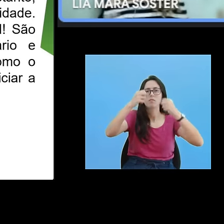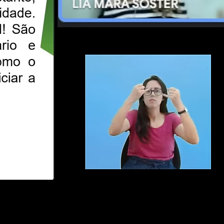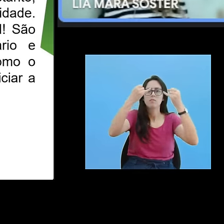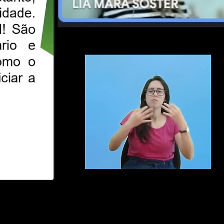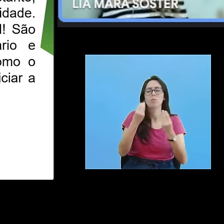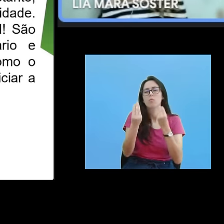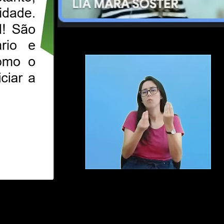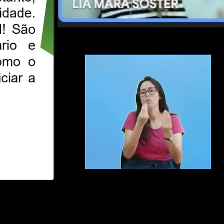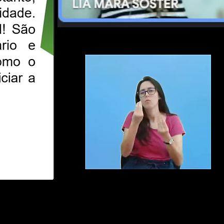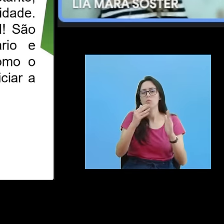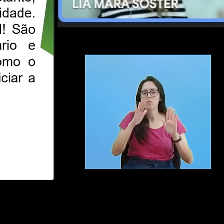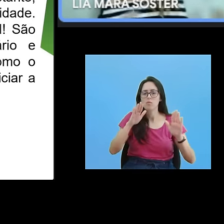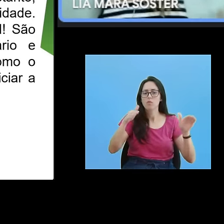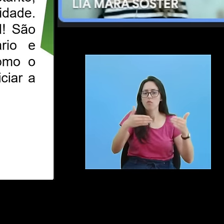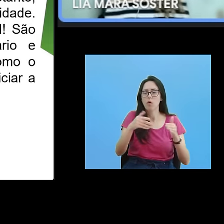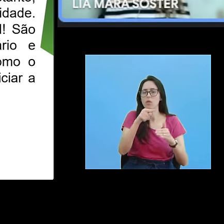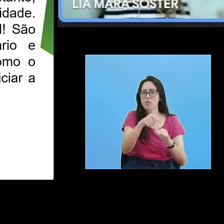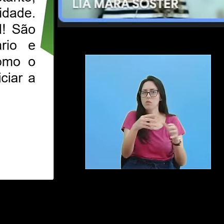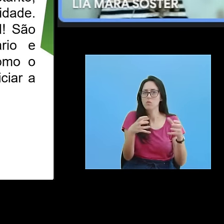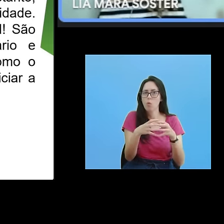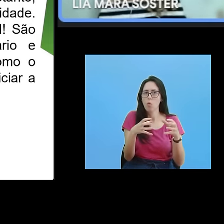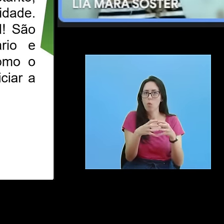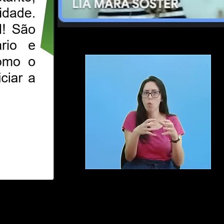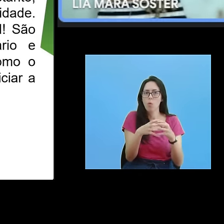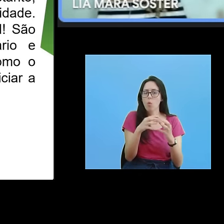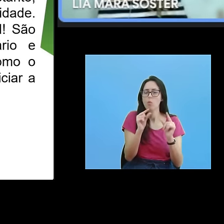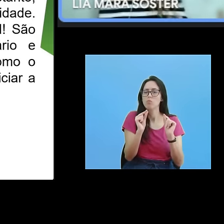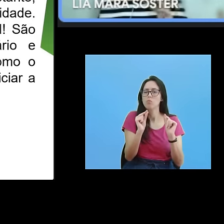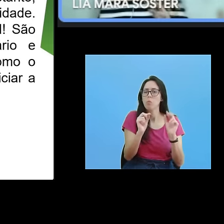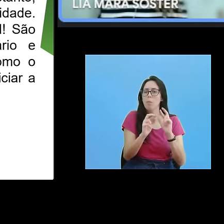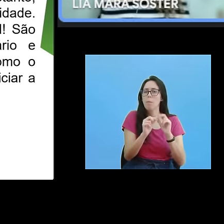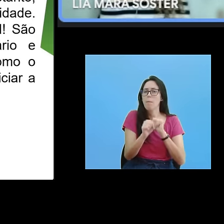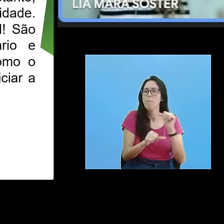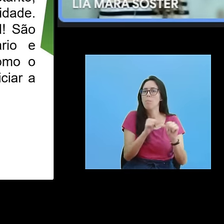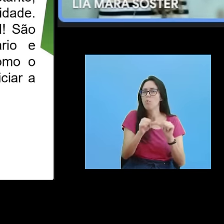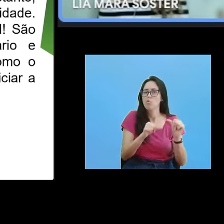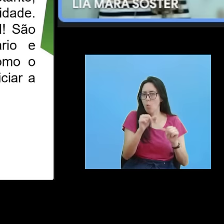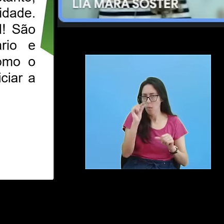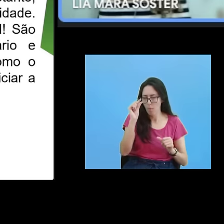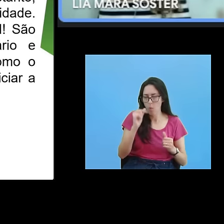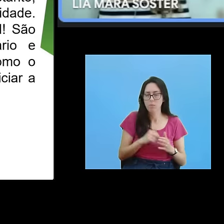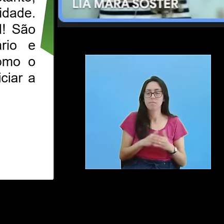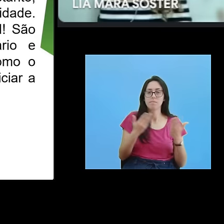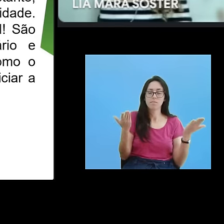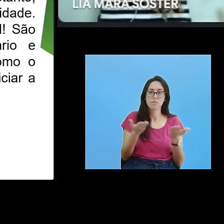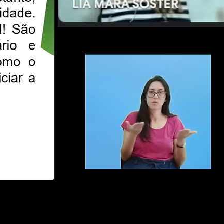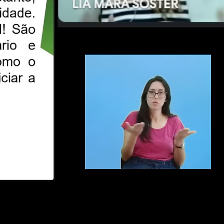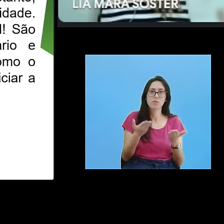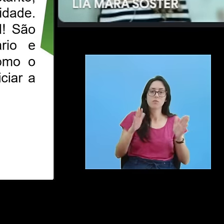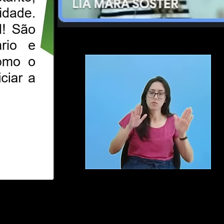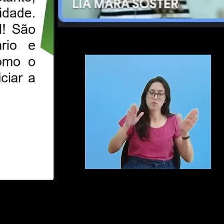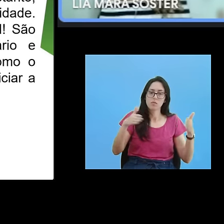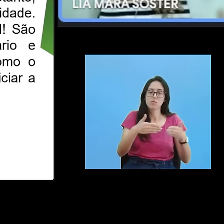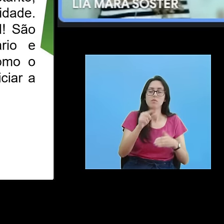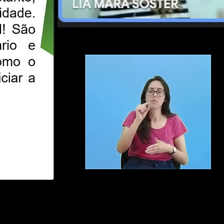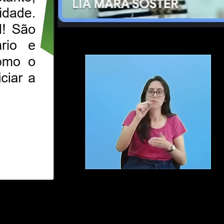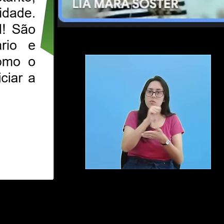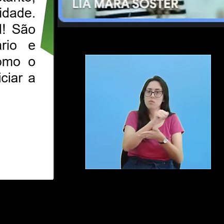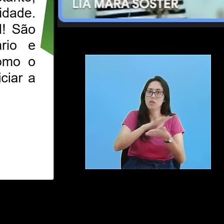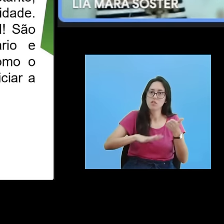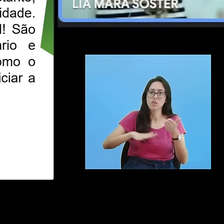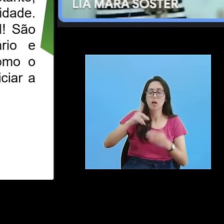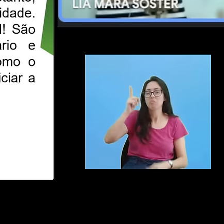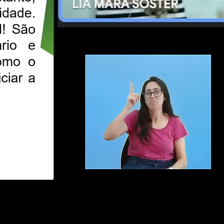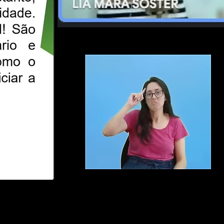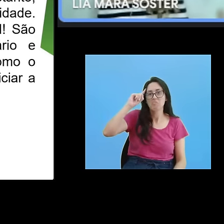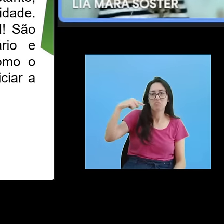o enfoque desse grupo e desse atendimento mudou um pouquinho. Então hoje a gente tem o foco nas atividades rotineiras,